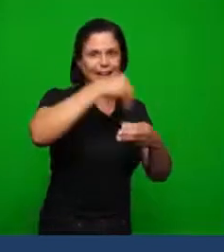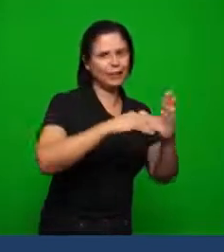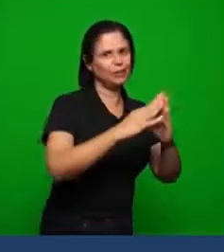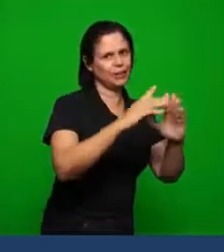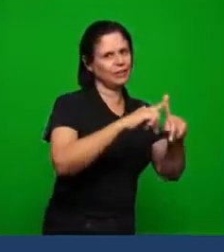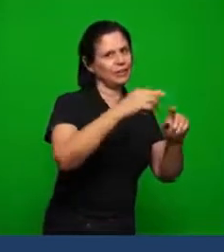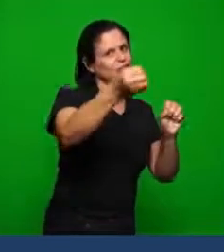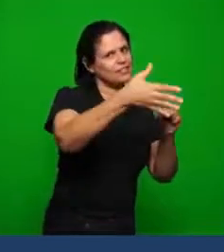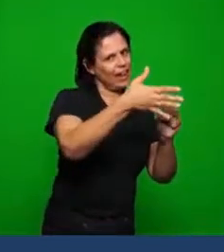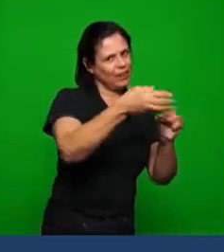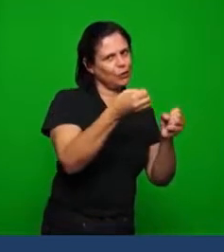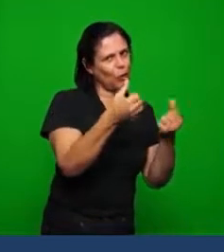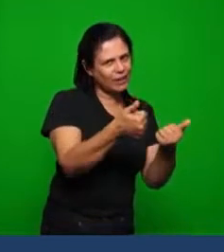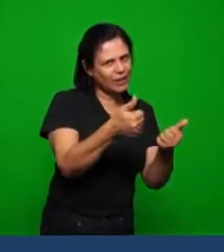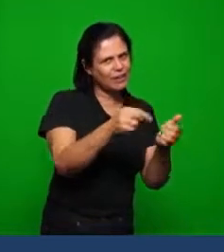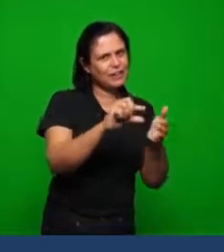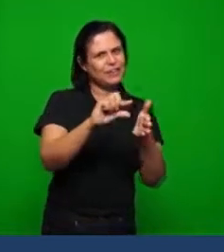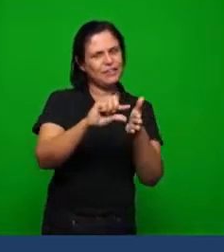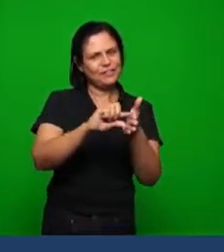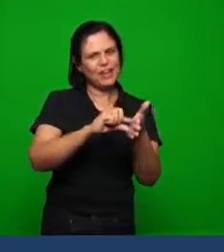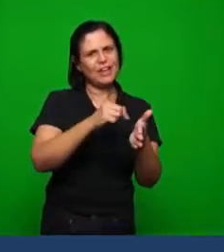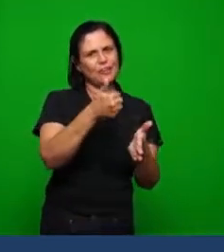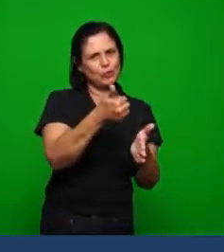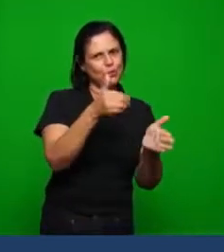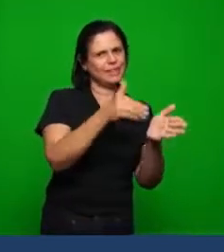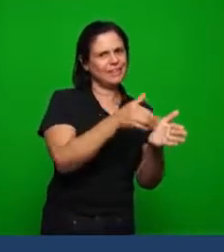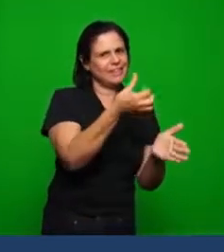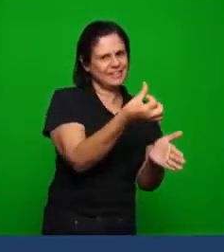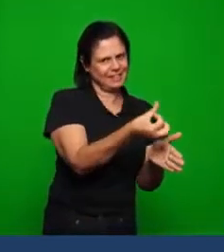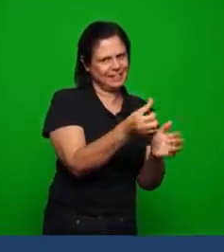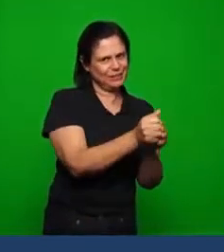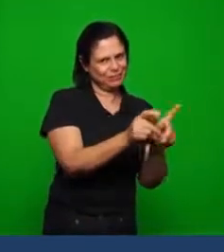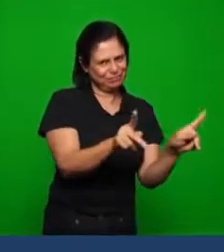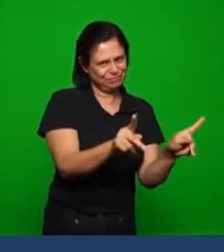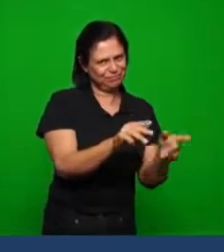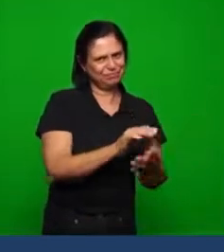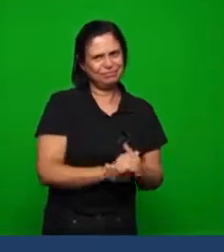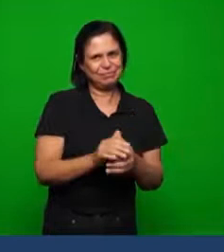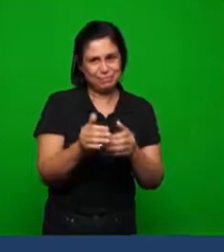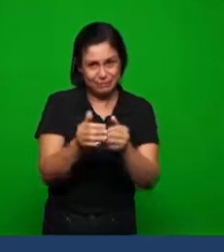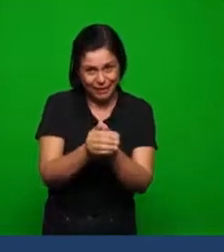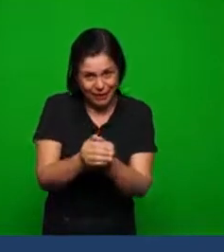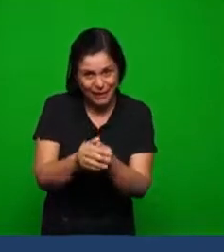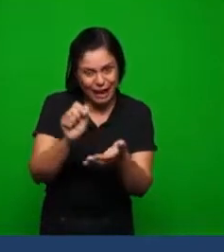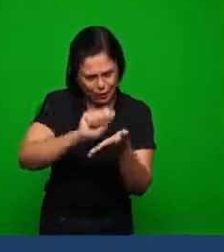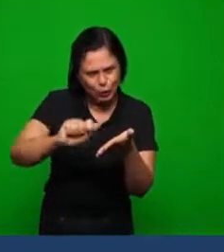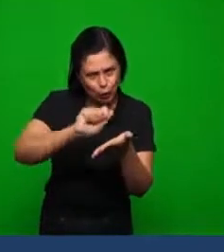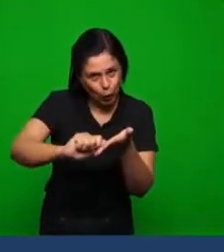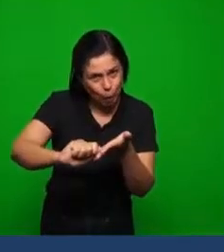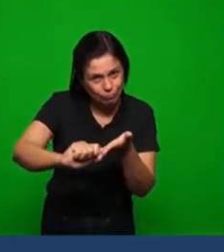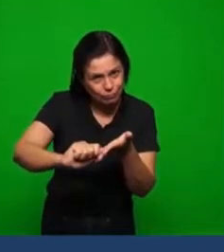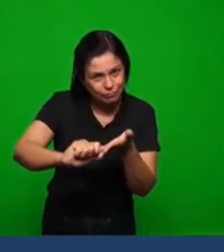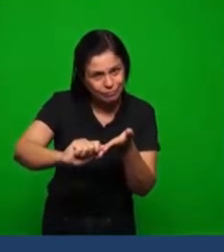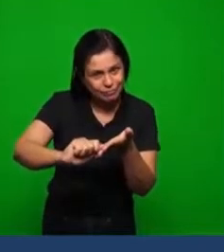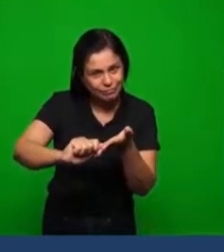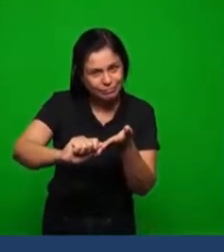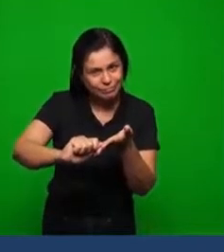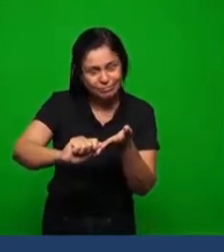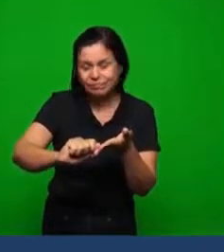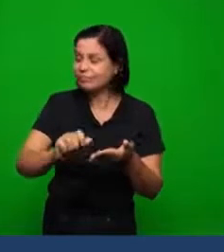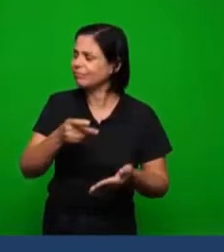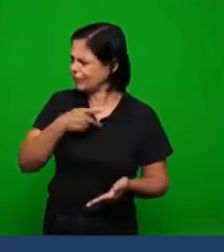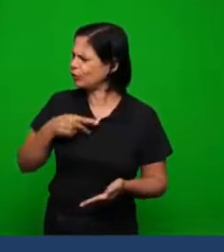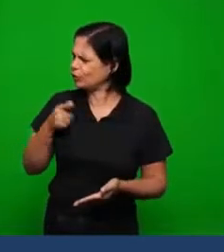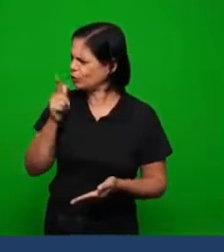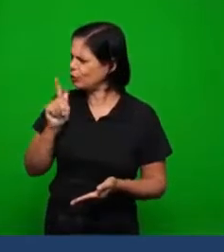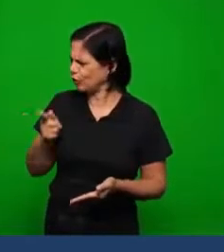delas do verso 1 ao verso 6 do capítulo 3 de Apocalipse. Amém? Os irmãos anotaram? Alguma palavra final